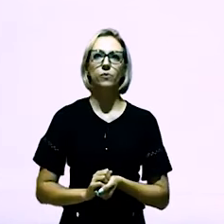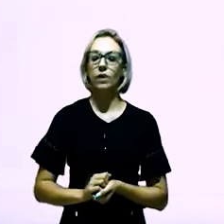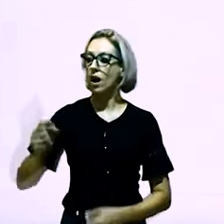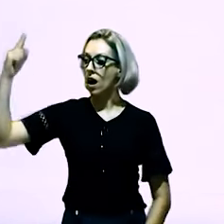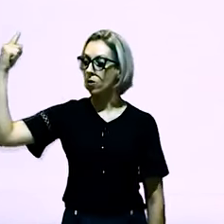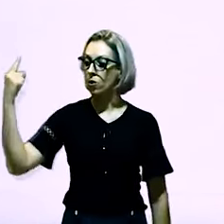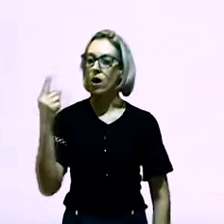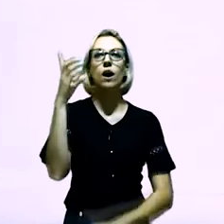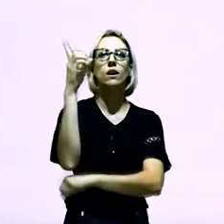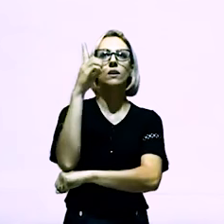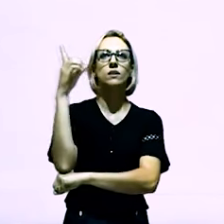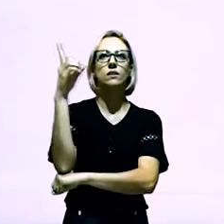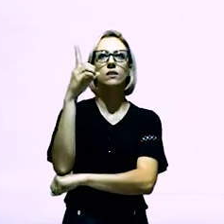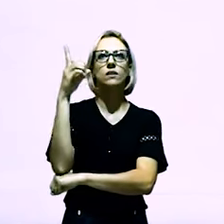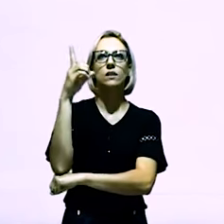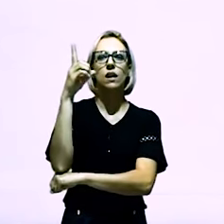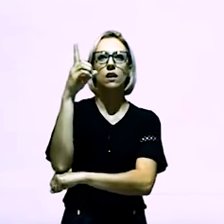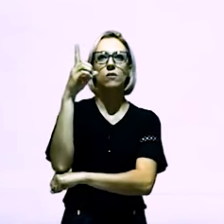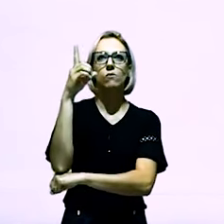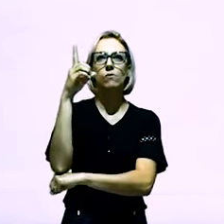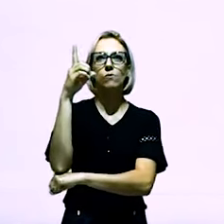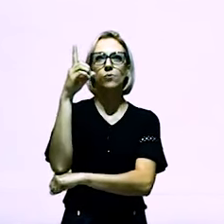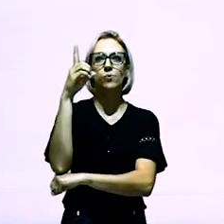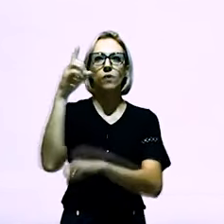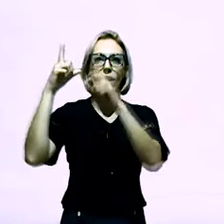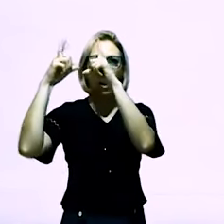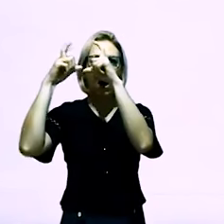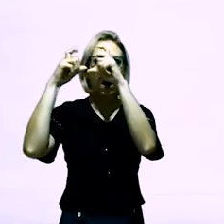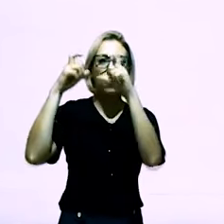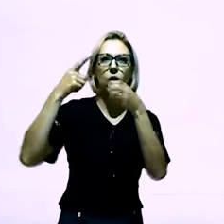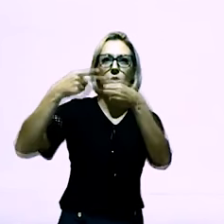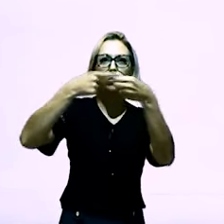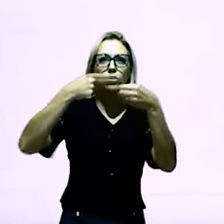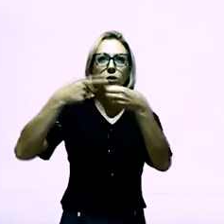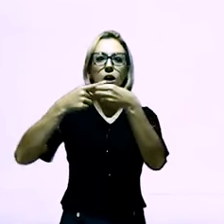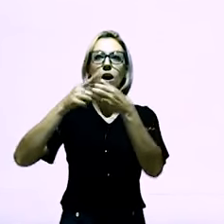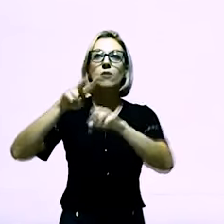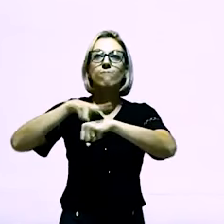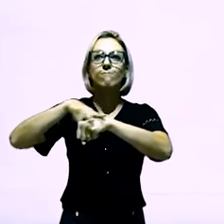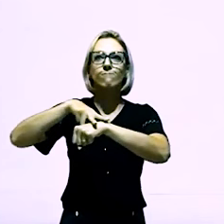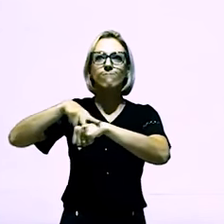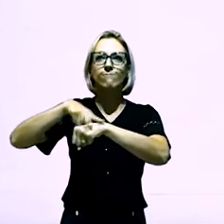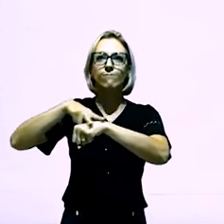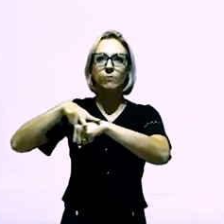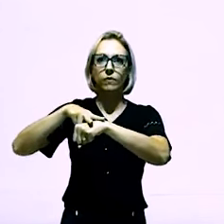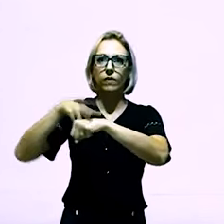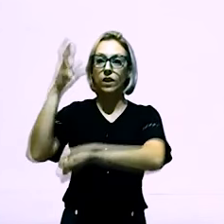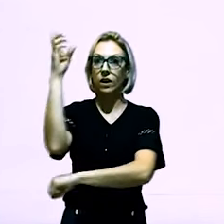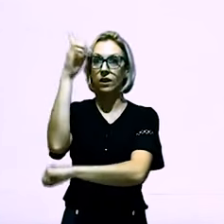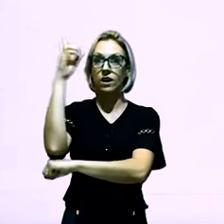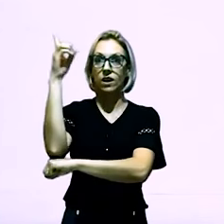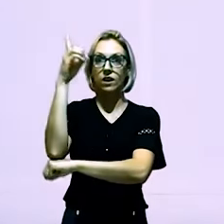essa parte verde, Davi expande o reino. E quando entra